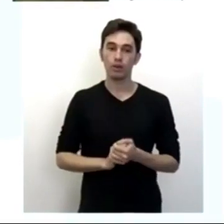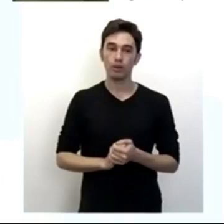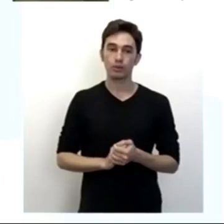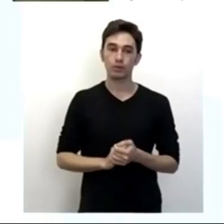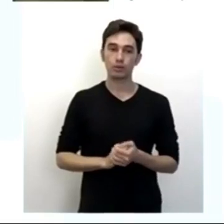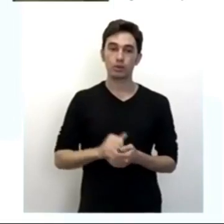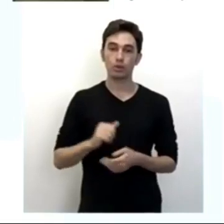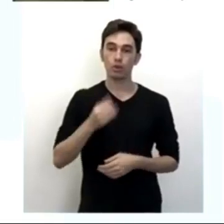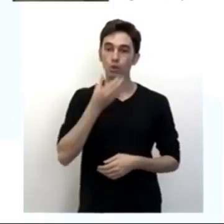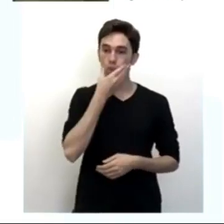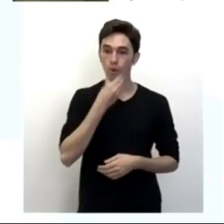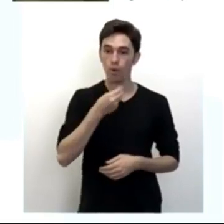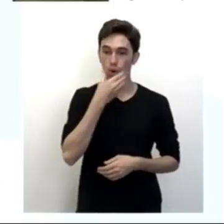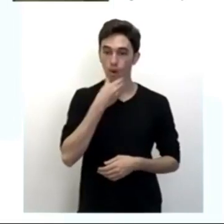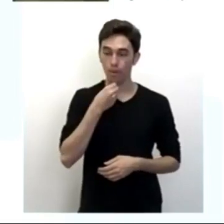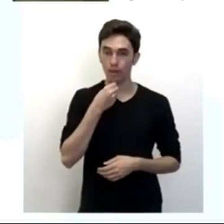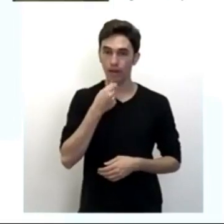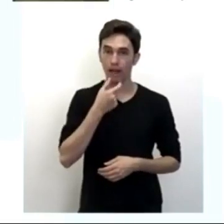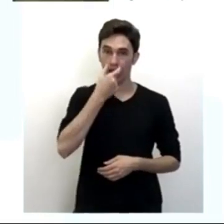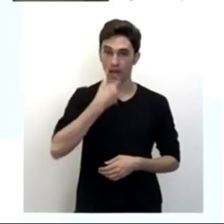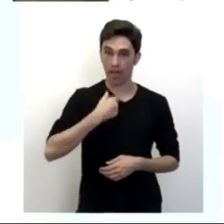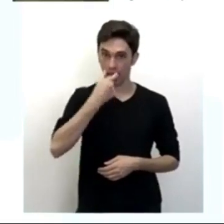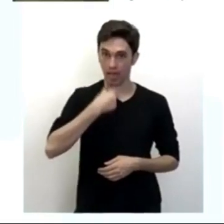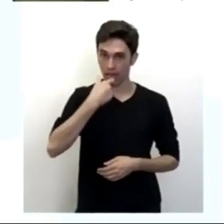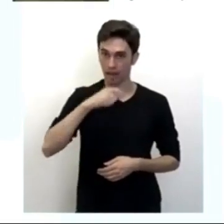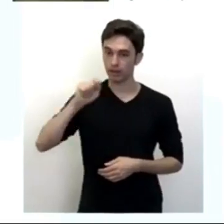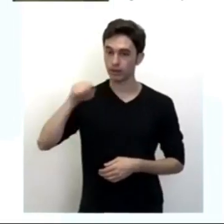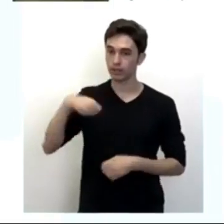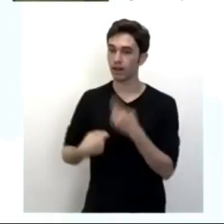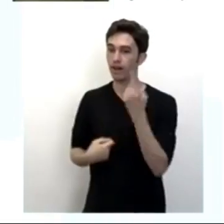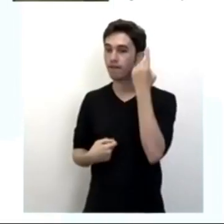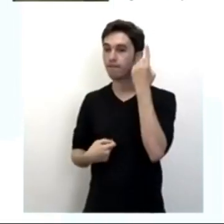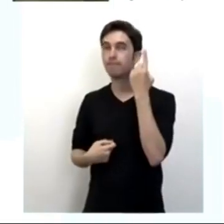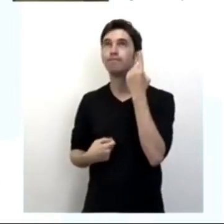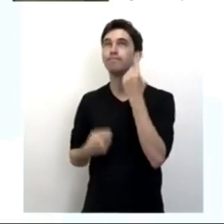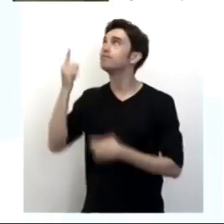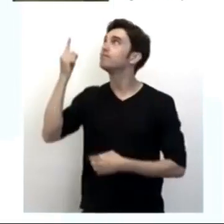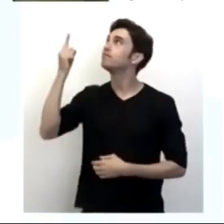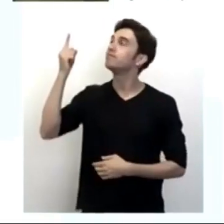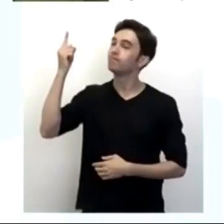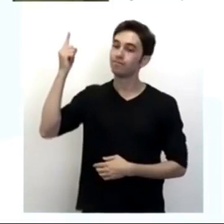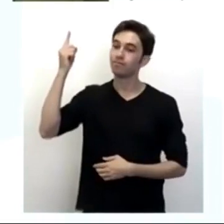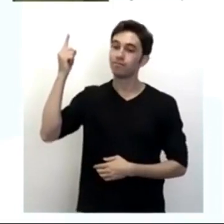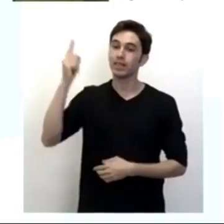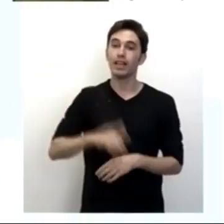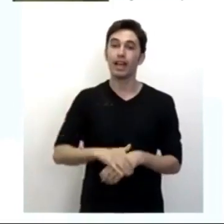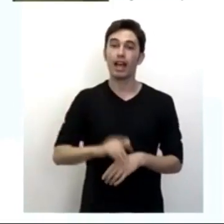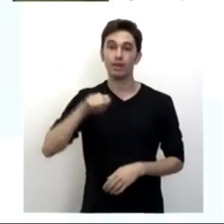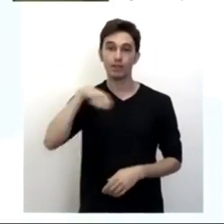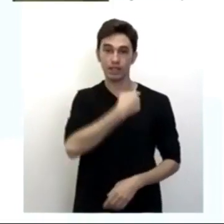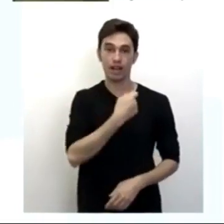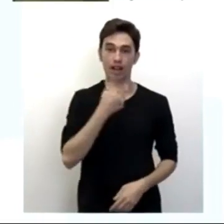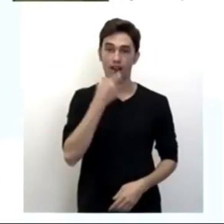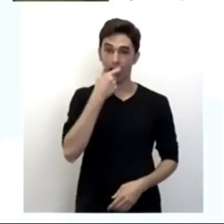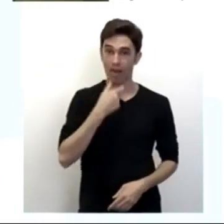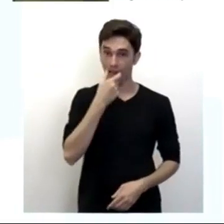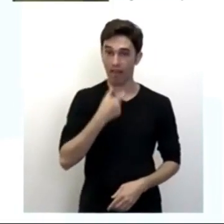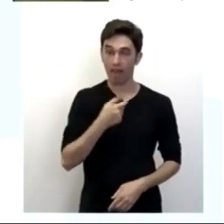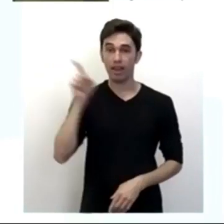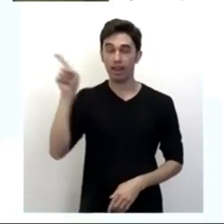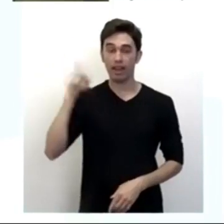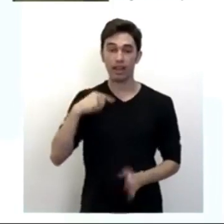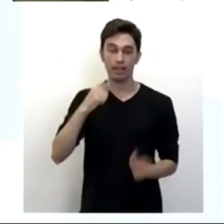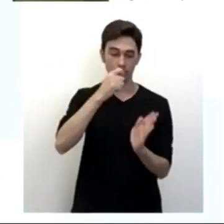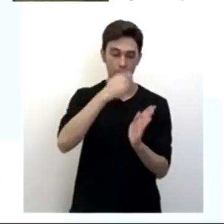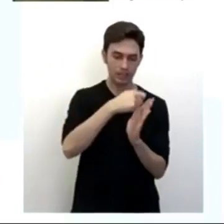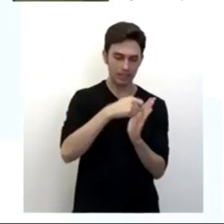o Einstein, por incrível que pareça, quando ele está colocando esse texto aqui, olha quem diria, hein? Considerado